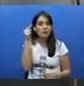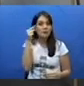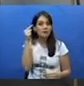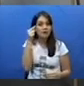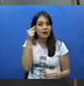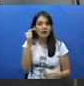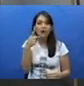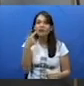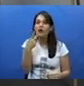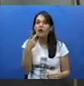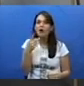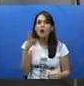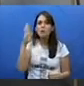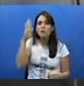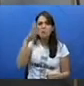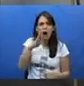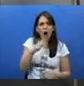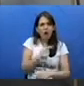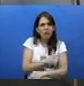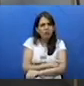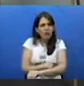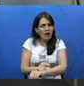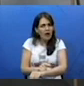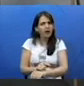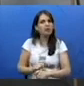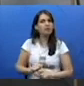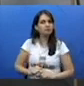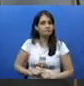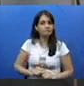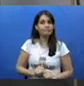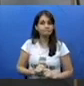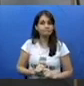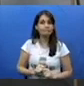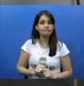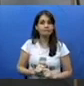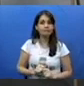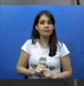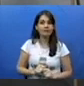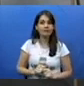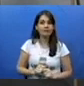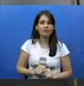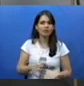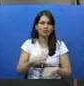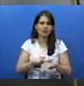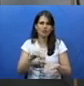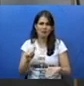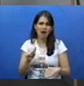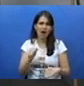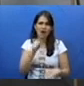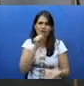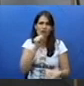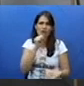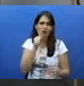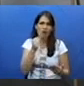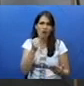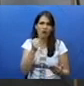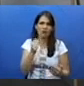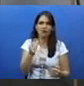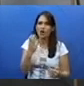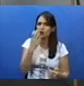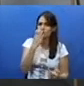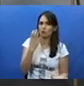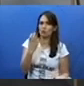ela estava sendo mal educada, né? Desrespeitando as pessoas em chamar a avó de cachorro. E certo dia ela